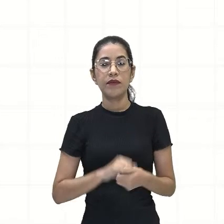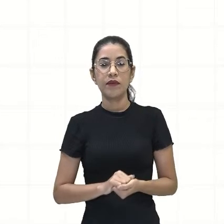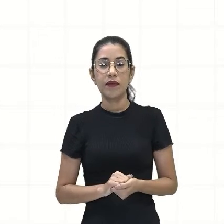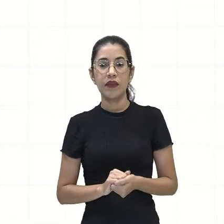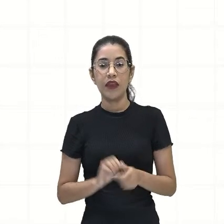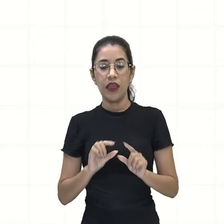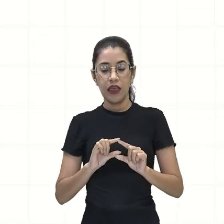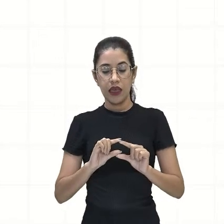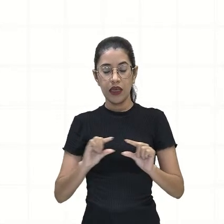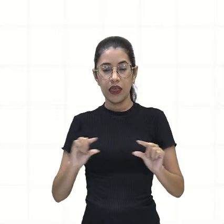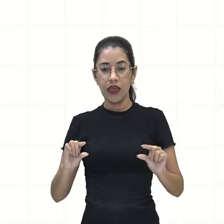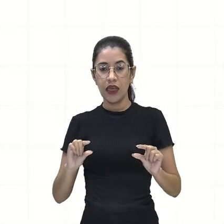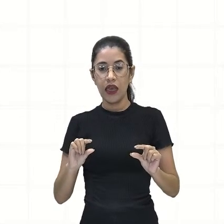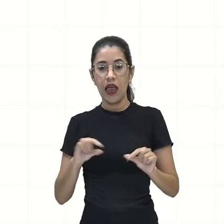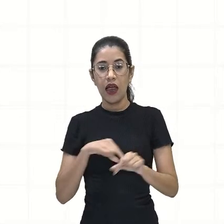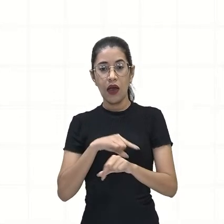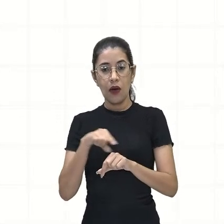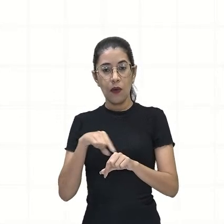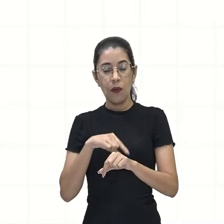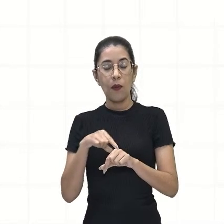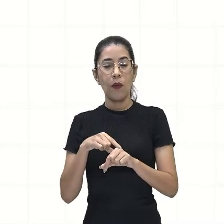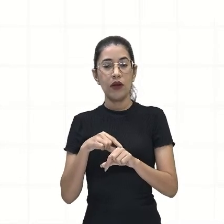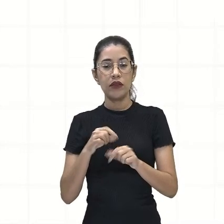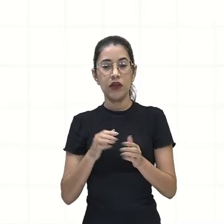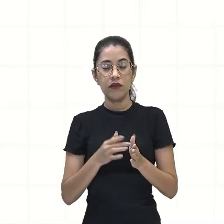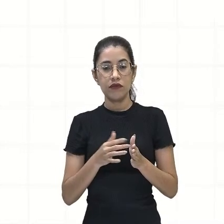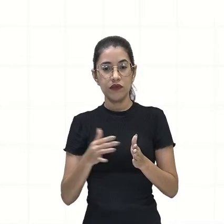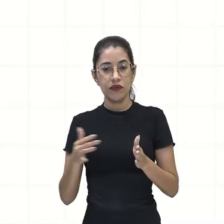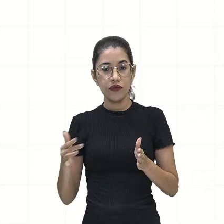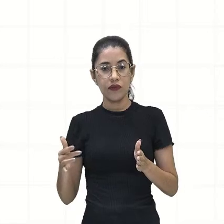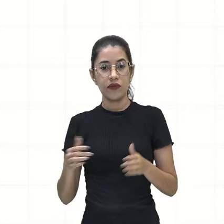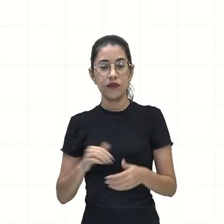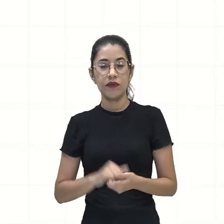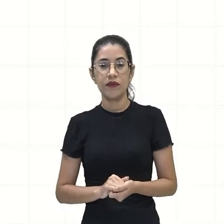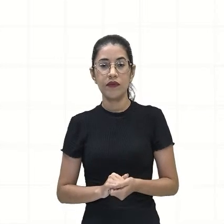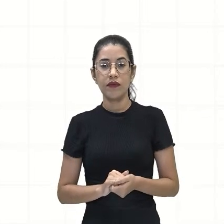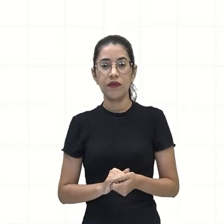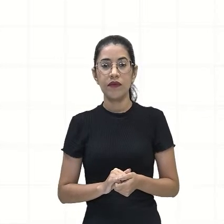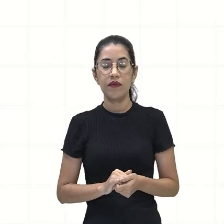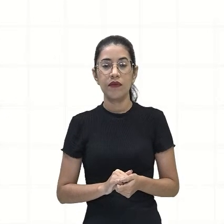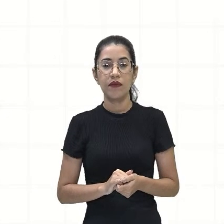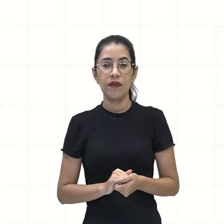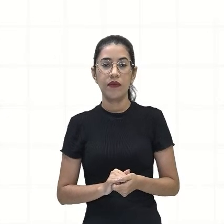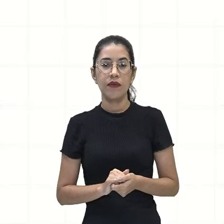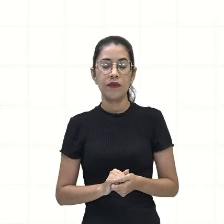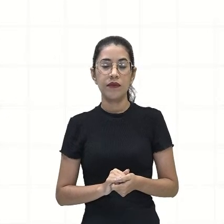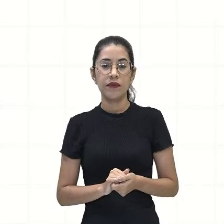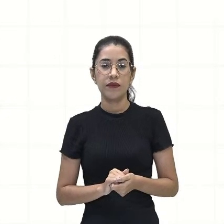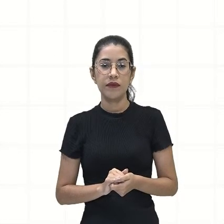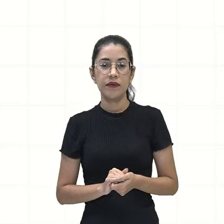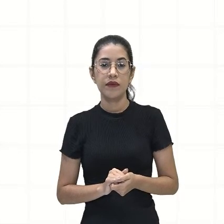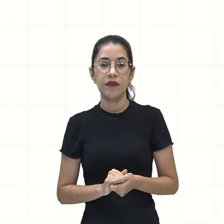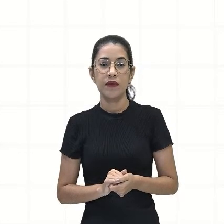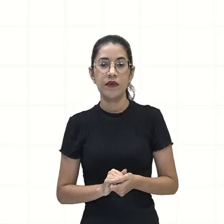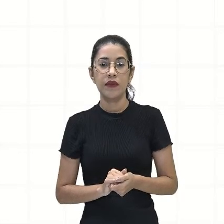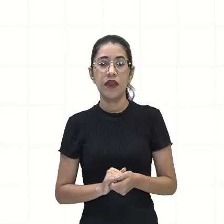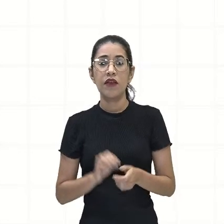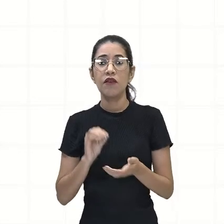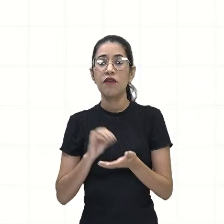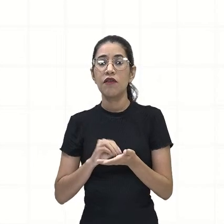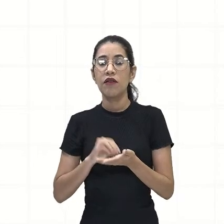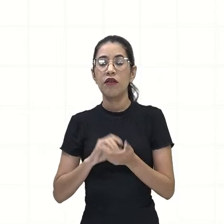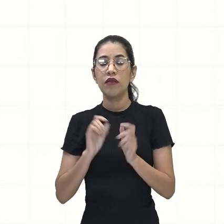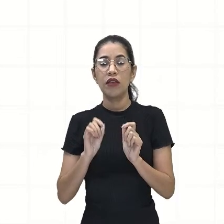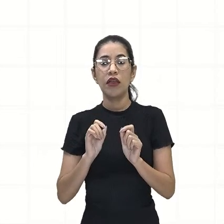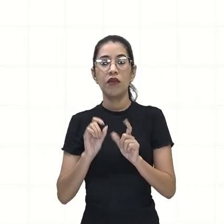nós temos um título por eixo X, aqui por Y, né? E aí, eu falta uma legenda.